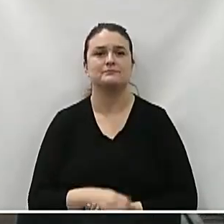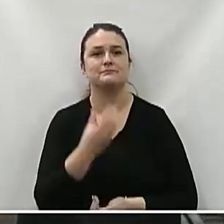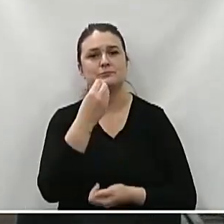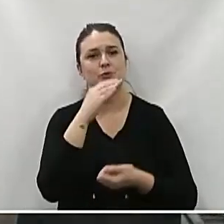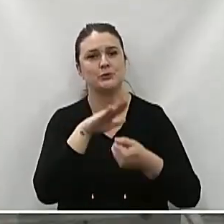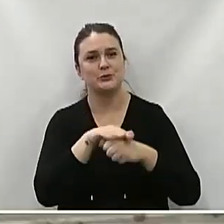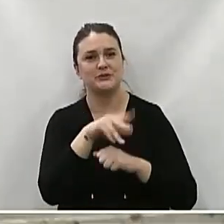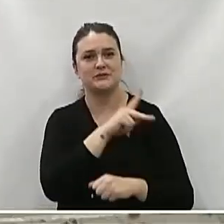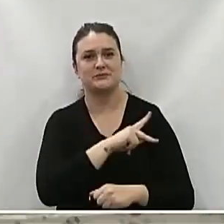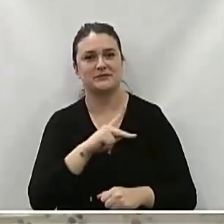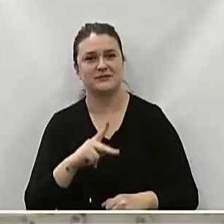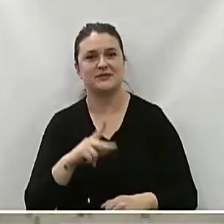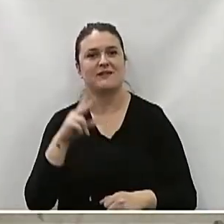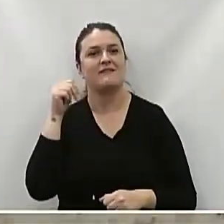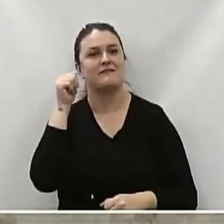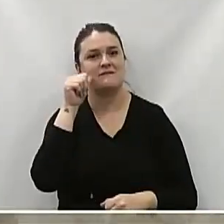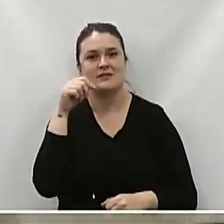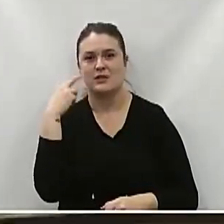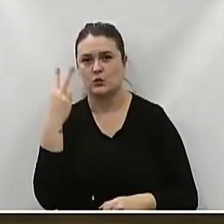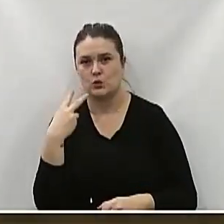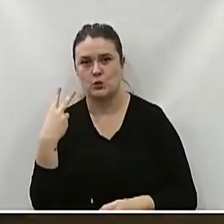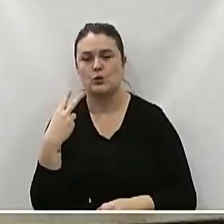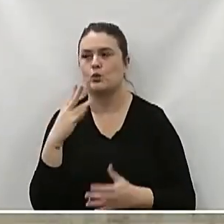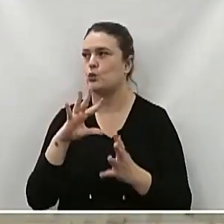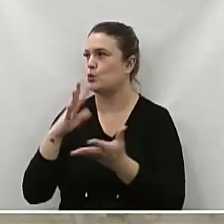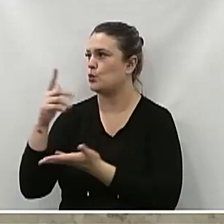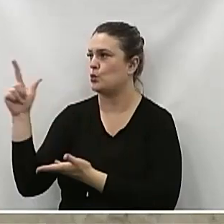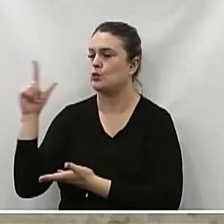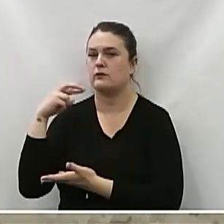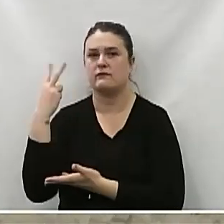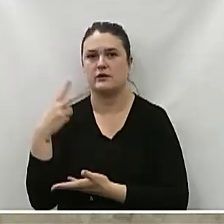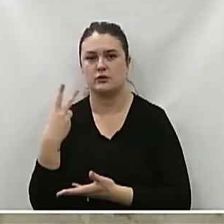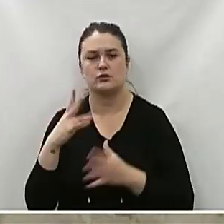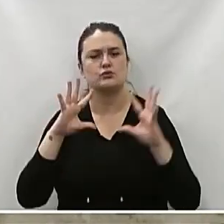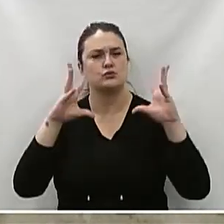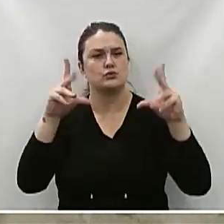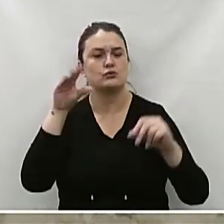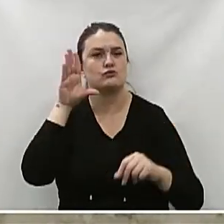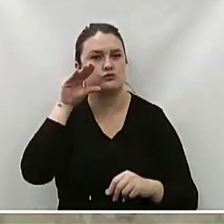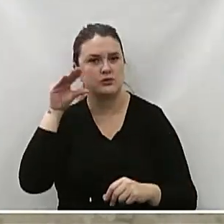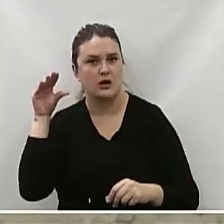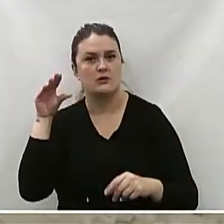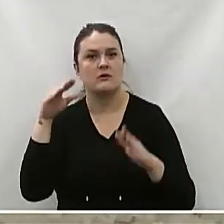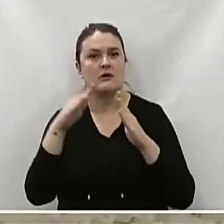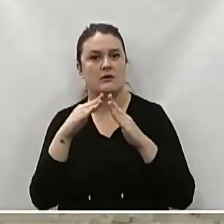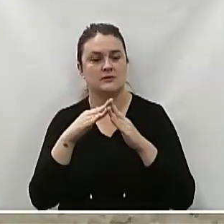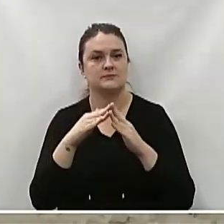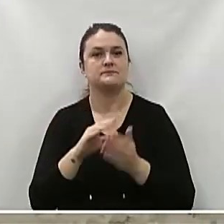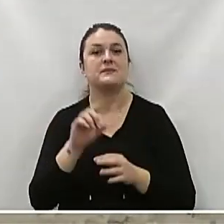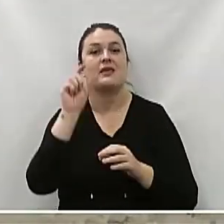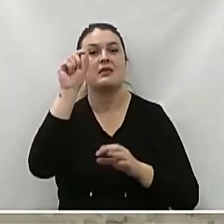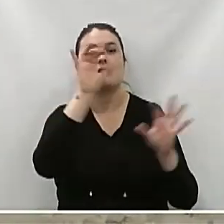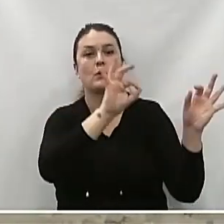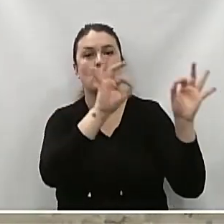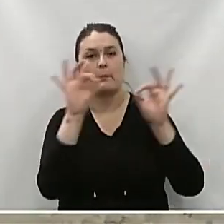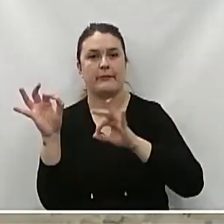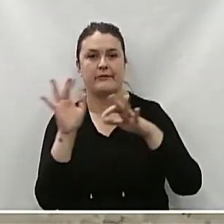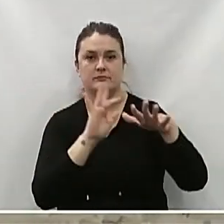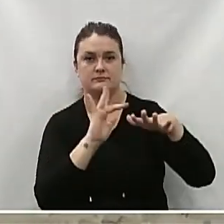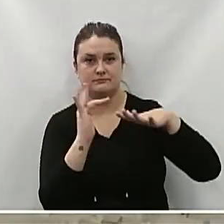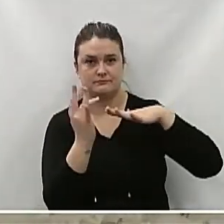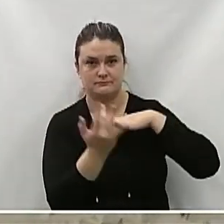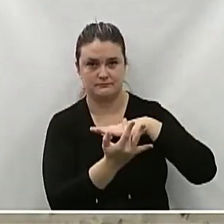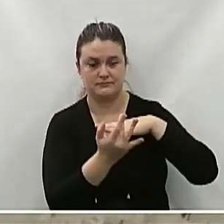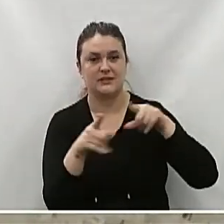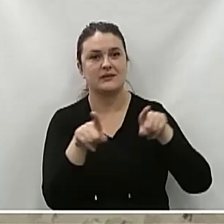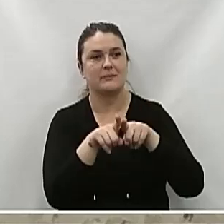Boa noite senhor presidente vereadoras vereadores funcionários desta casa ao que nos acompanham pelas redes sociais